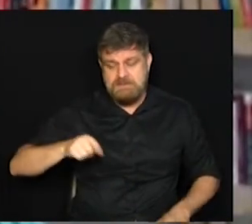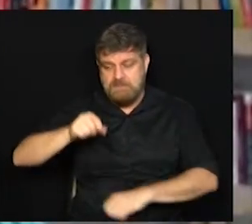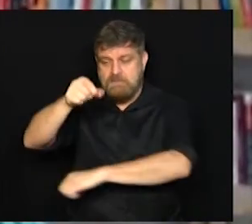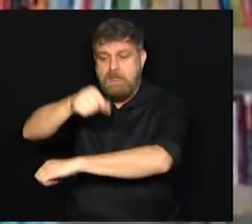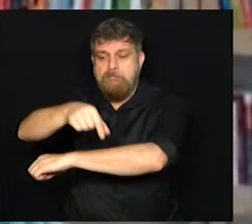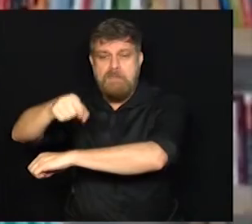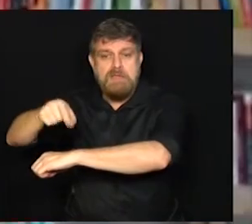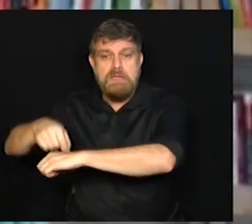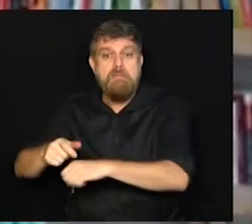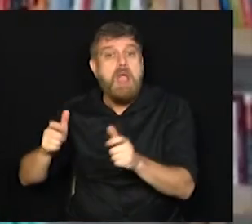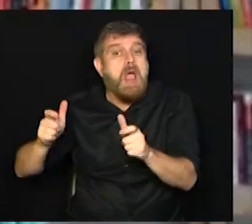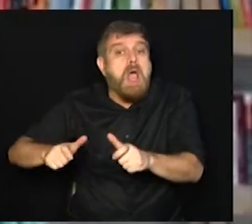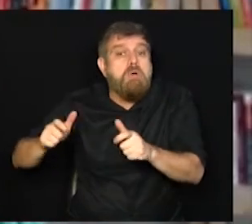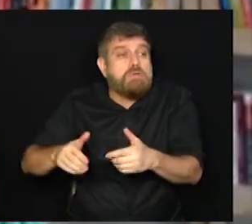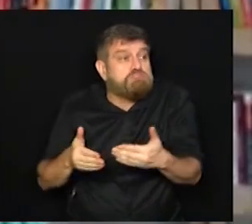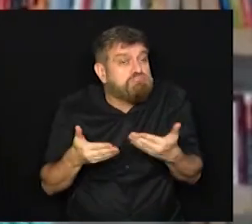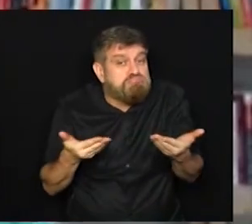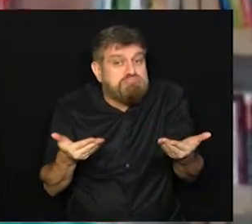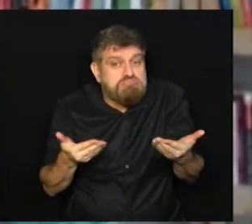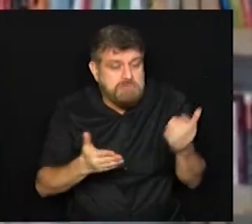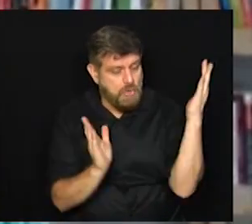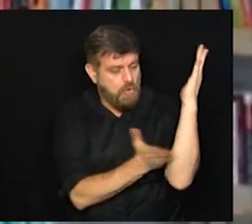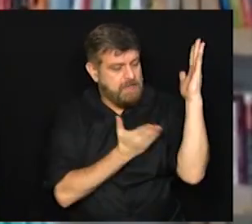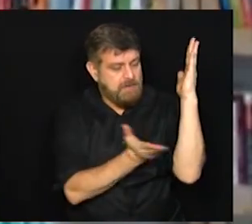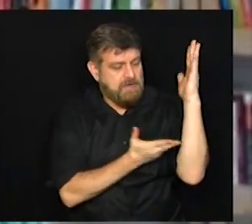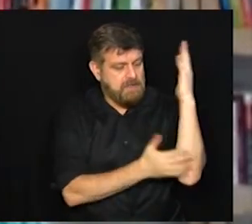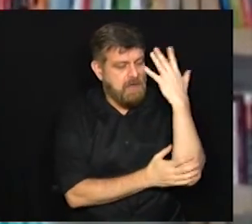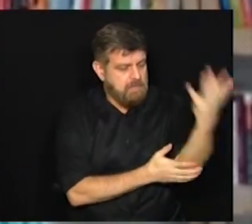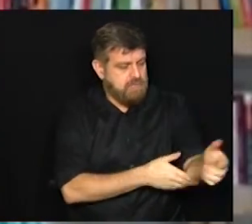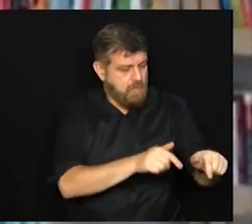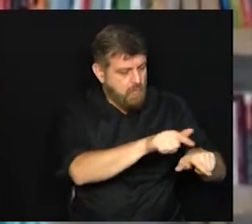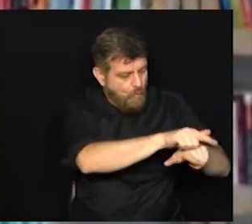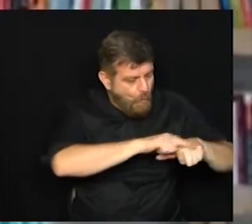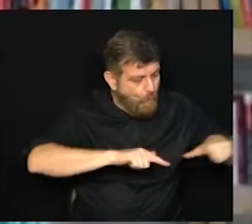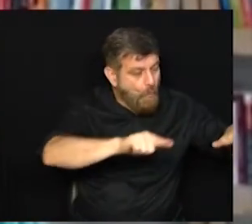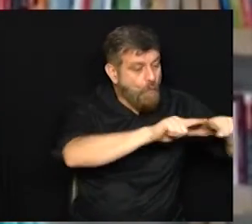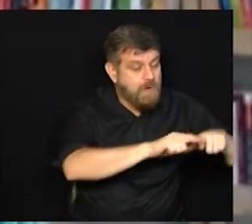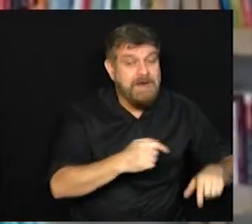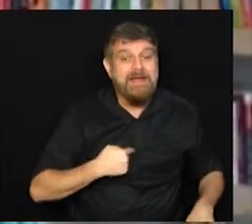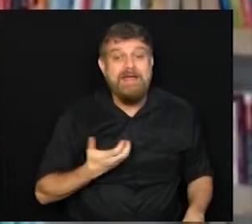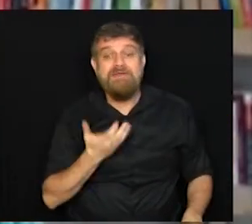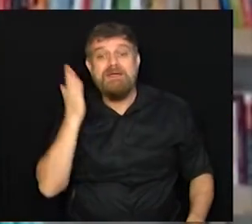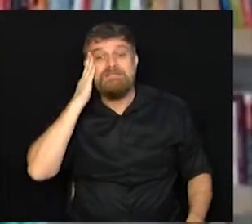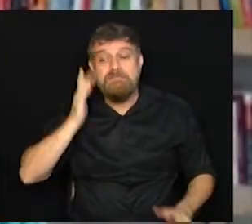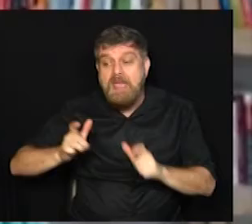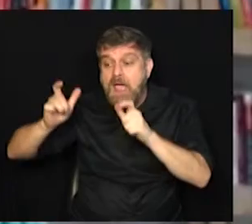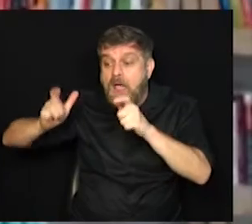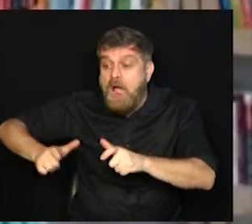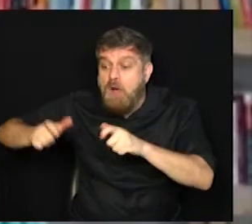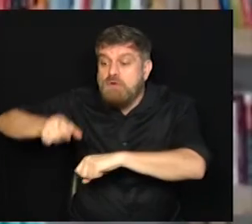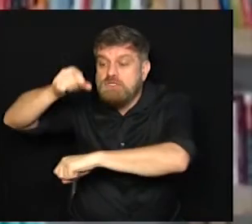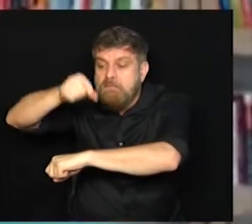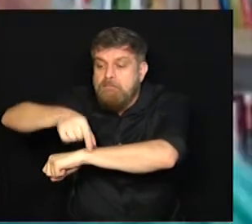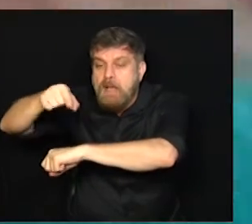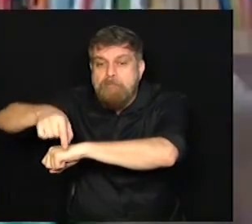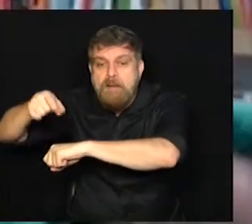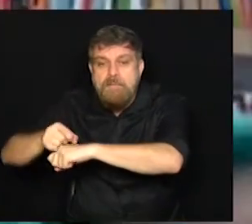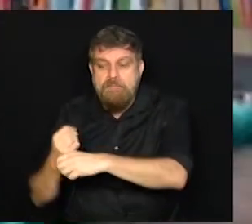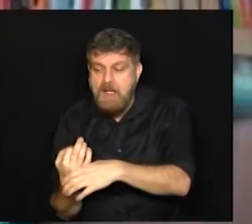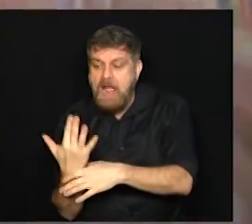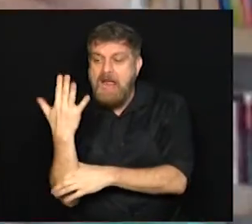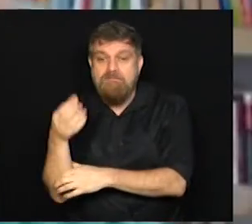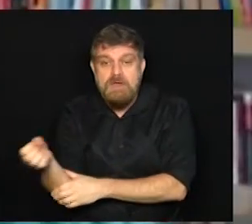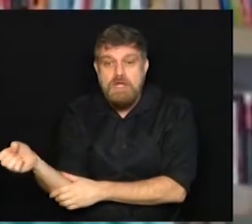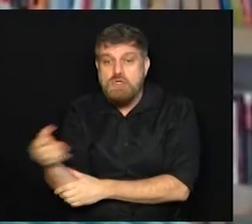foi dito onde que aconteceu essa compensação e qual a